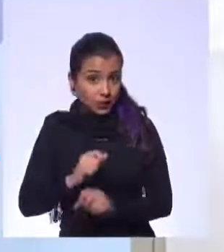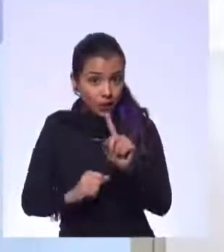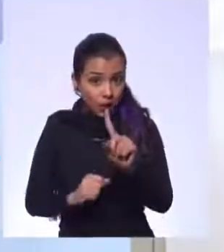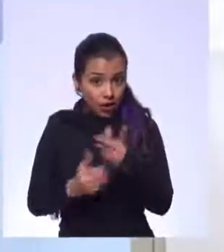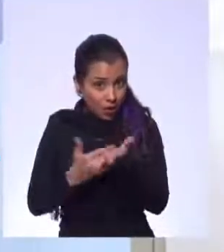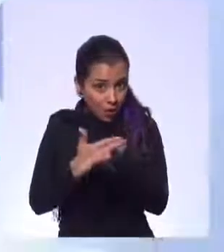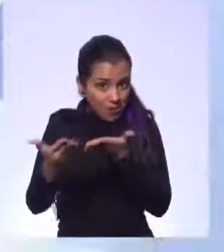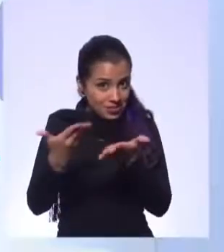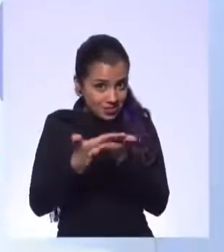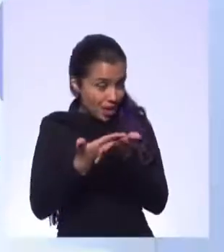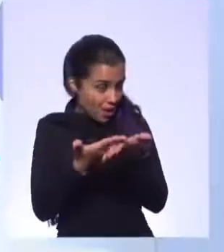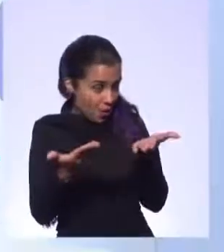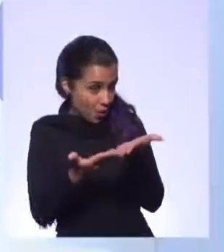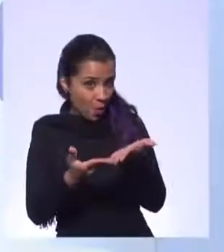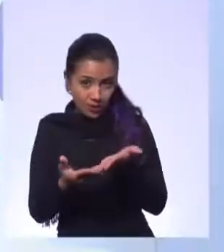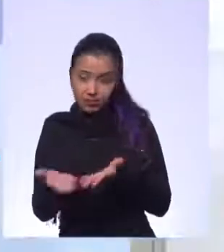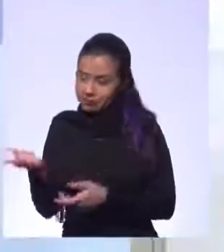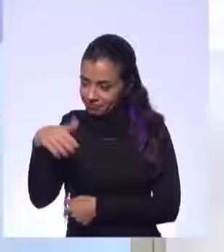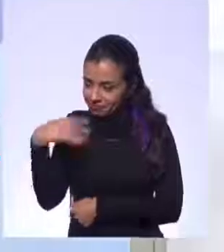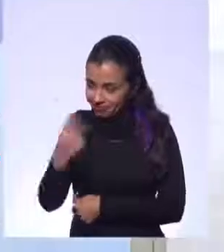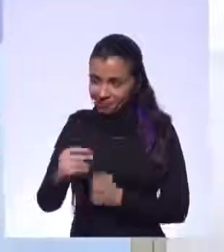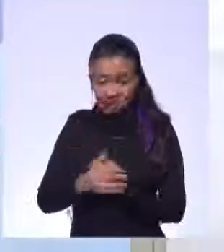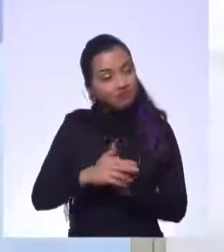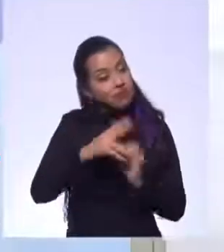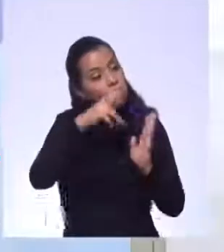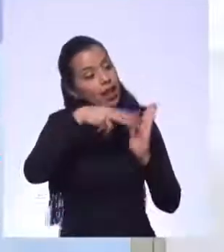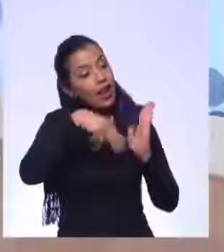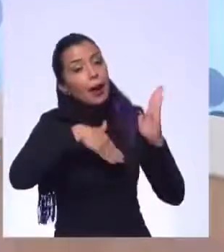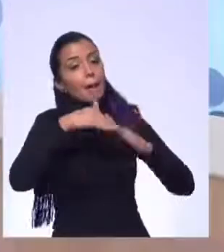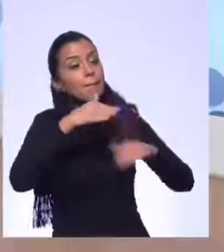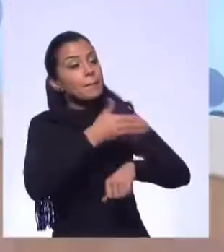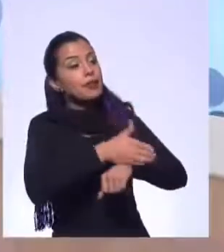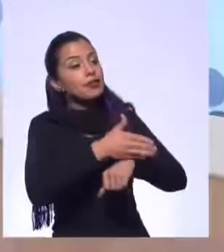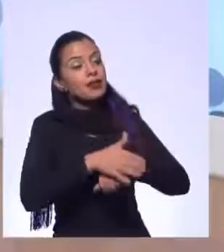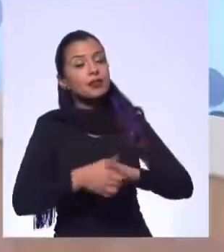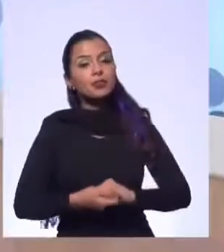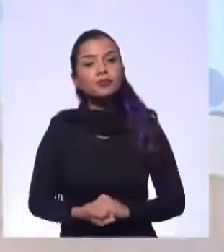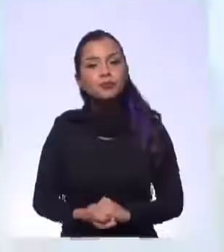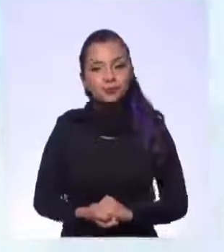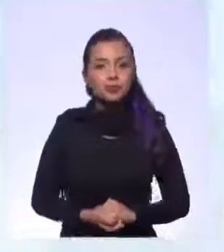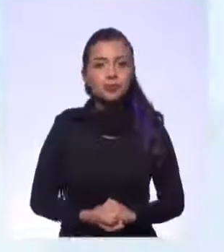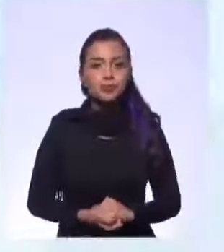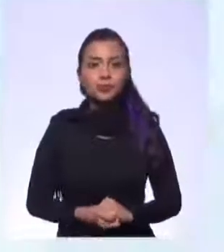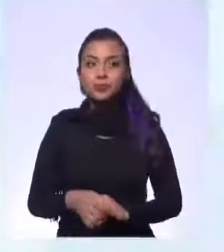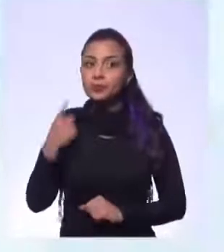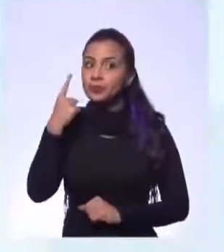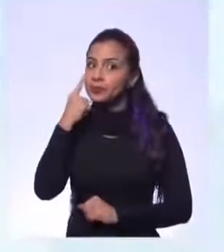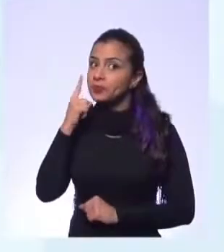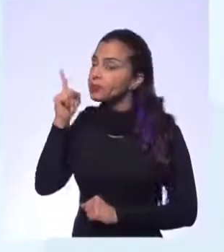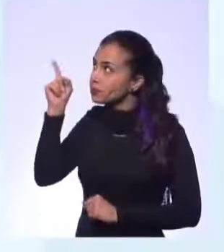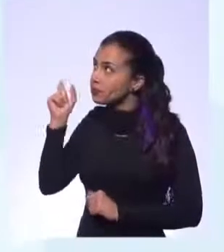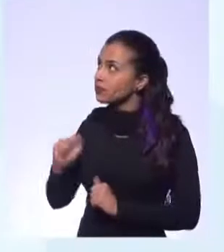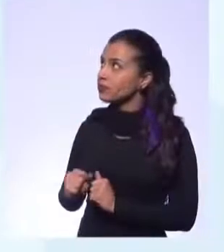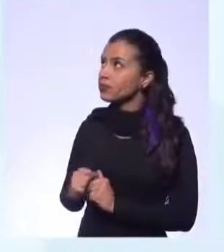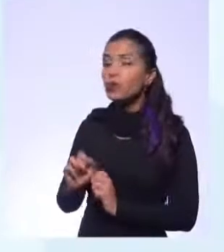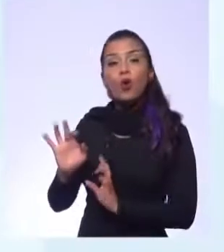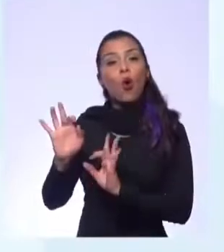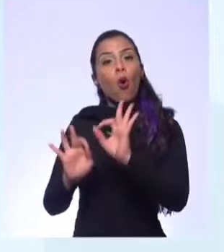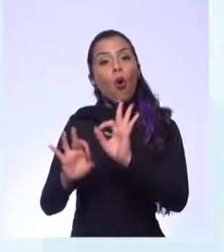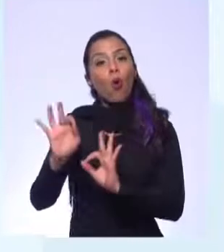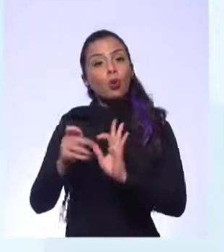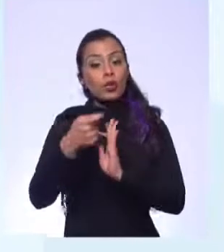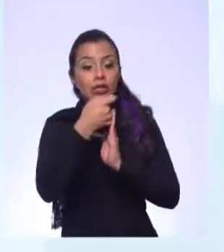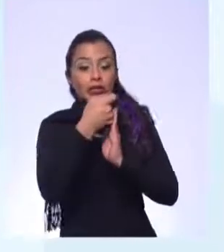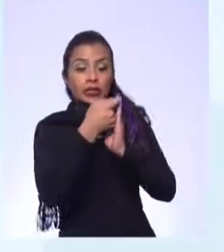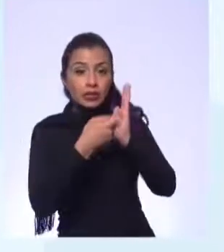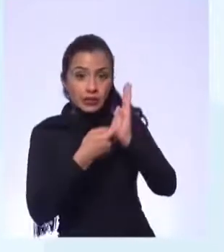a aula? Sure, let's go. Você pode ler as habilidades, por favor? Sure. Vamos lá. Ability 13, organizar texto em